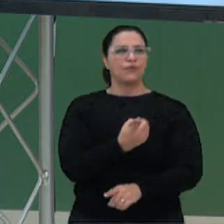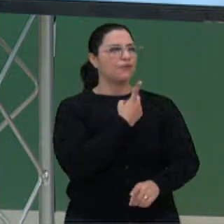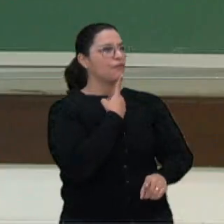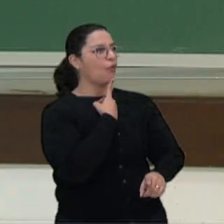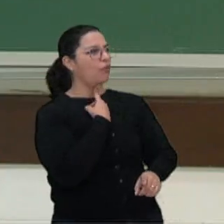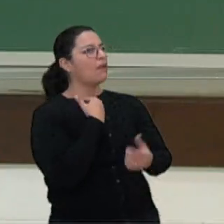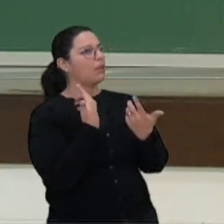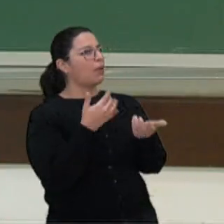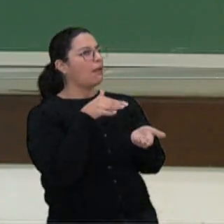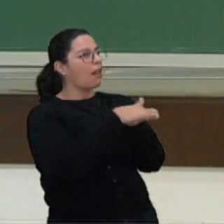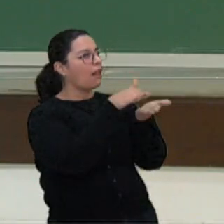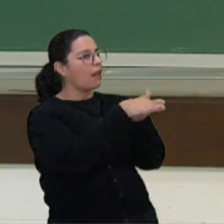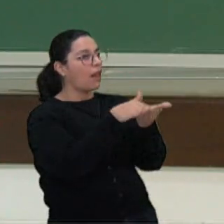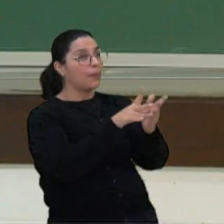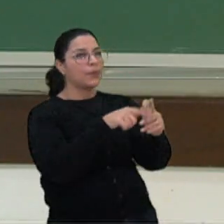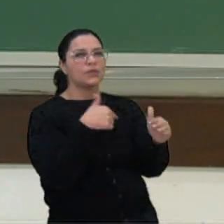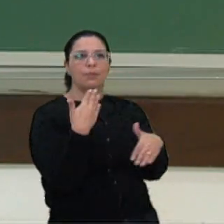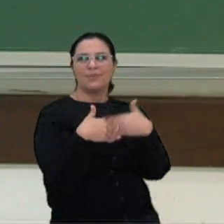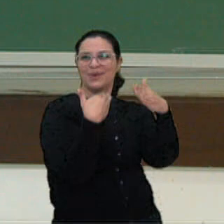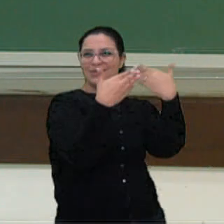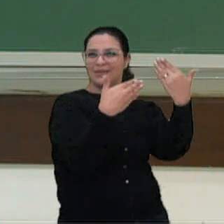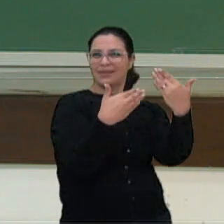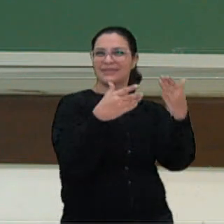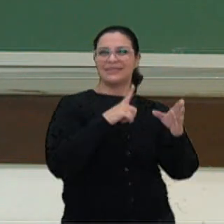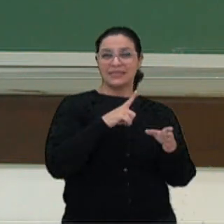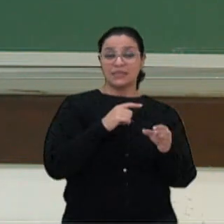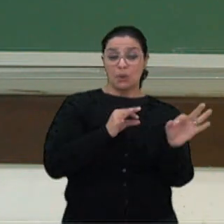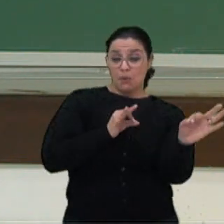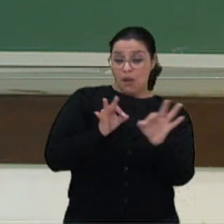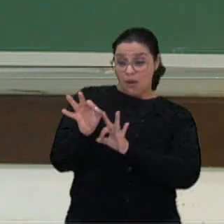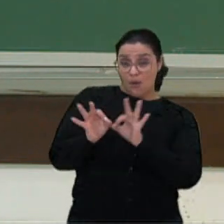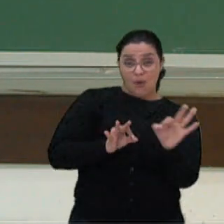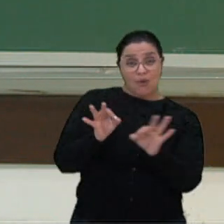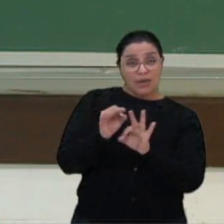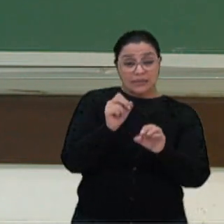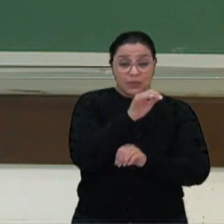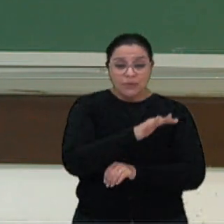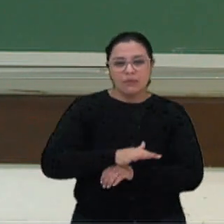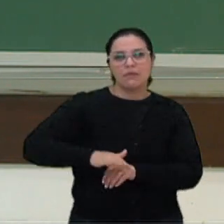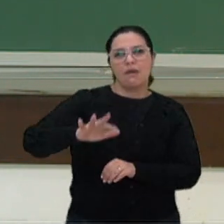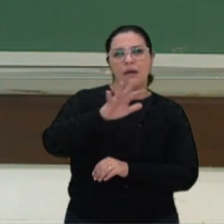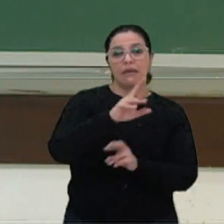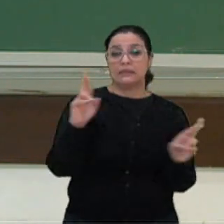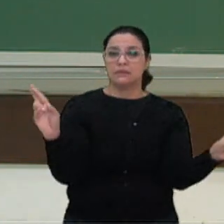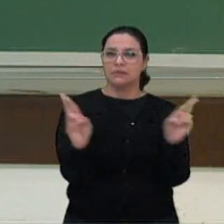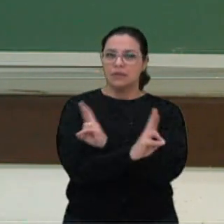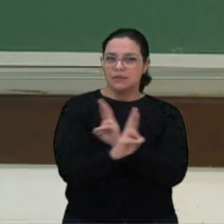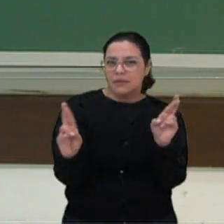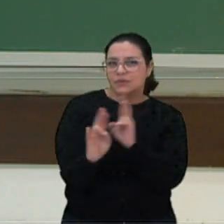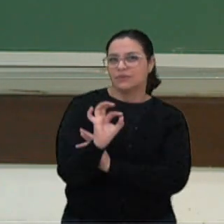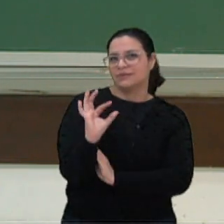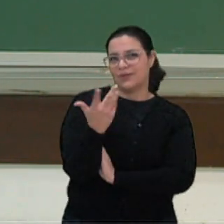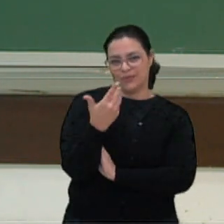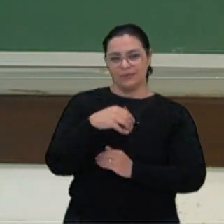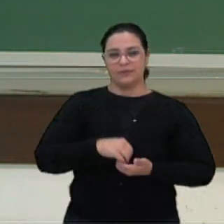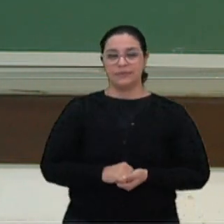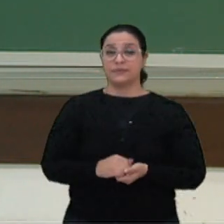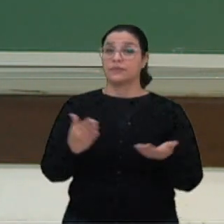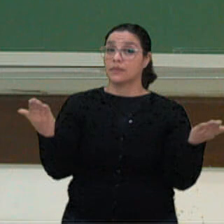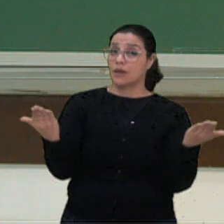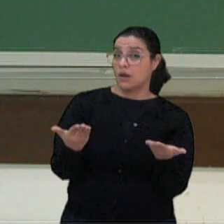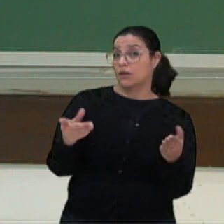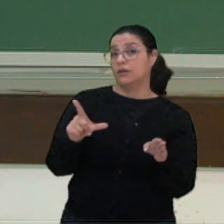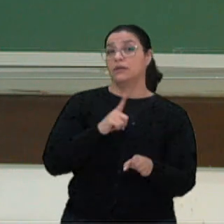que é um processo, uma construção, uma organização do espaço e das relações que acontecem nele. E